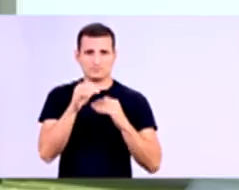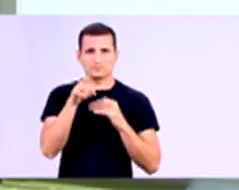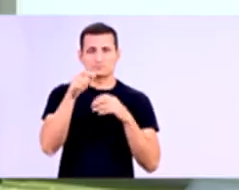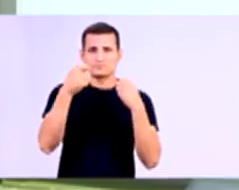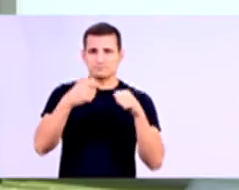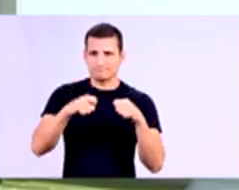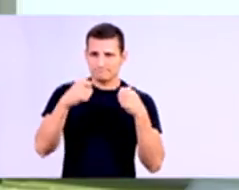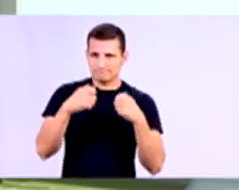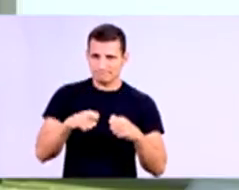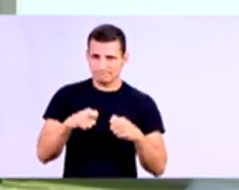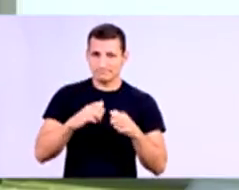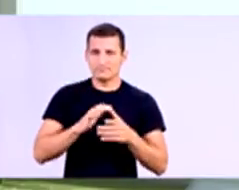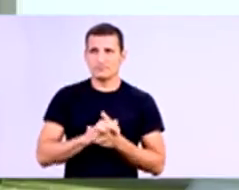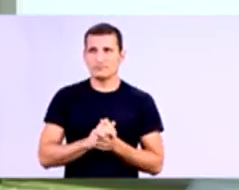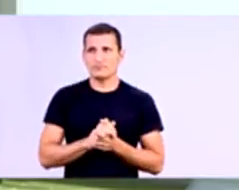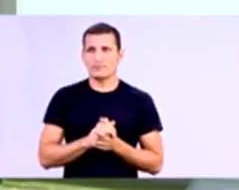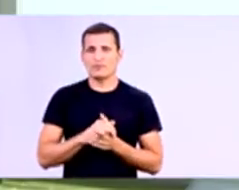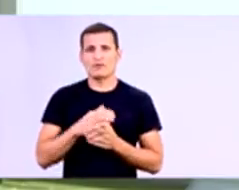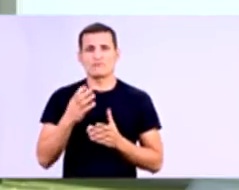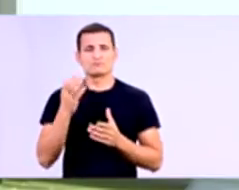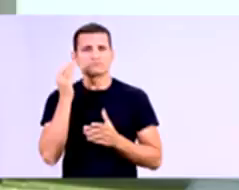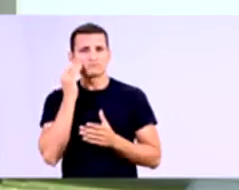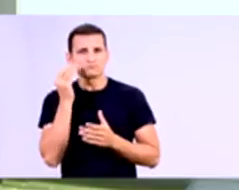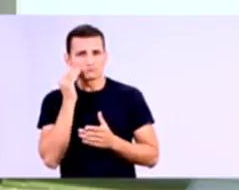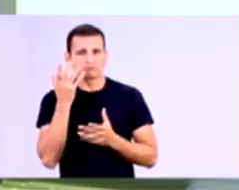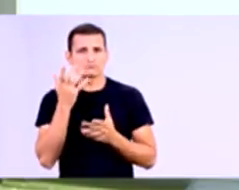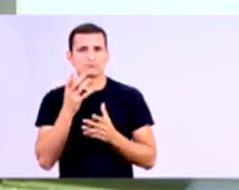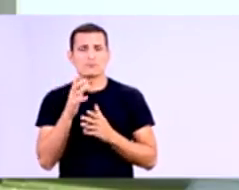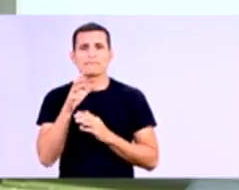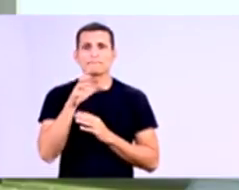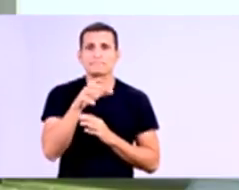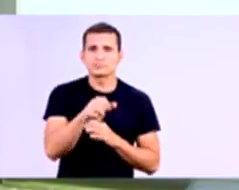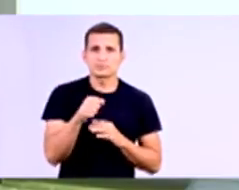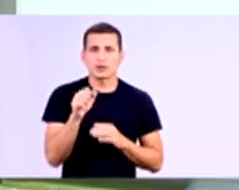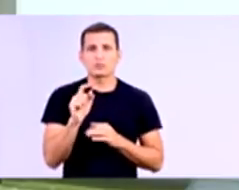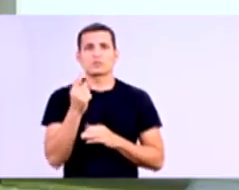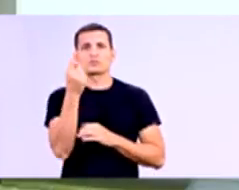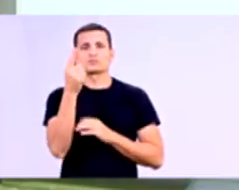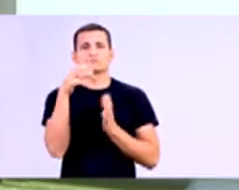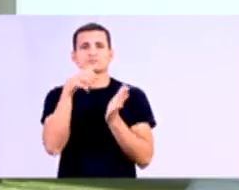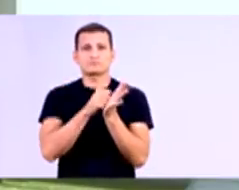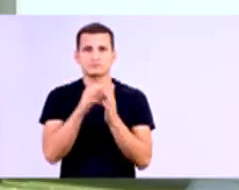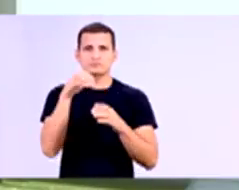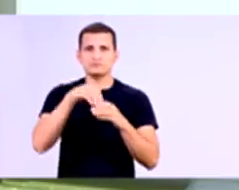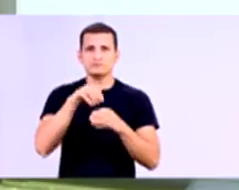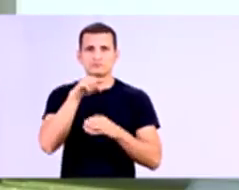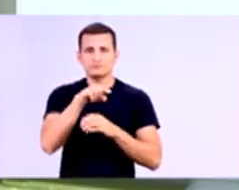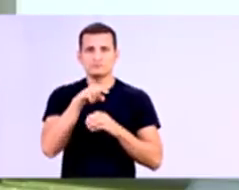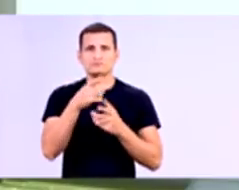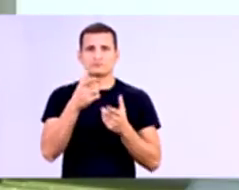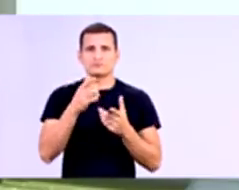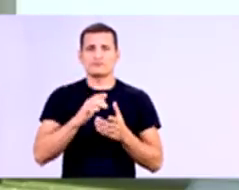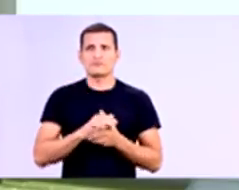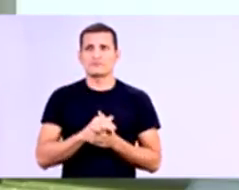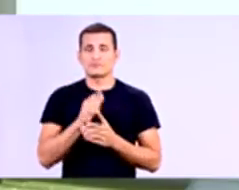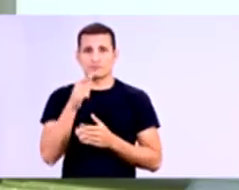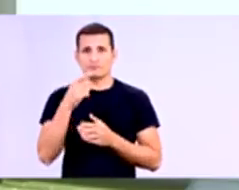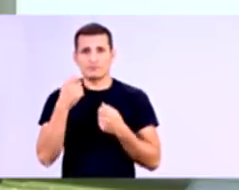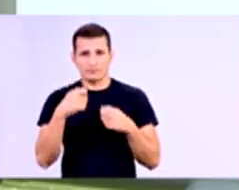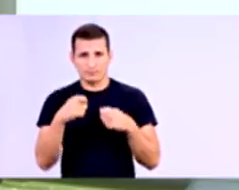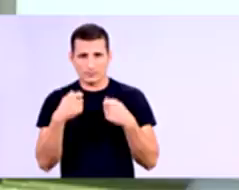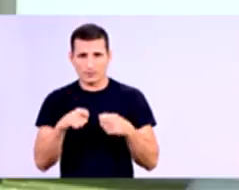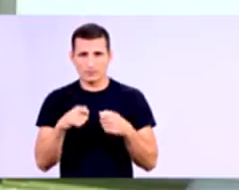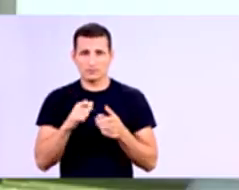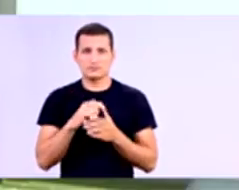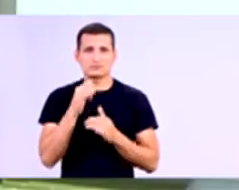precisa, através de uma consulta, buscar um único registro dentro daquele volume inteiro. Então, você